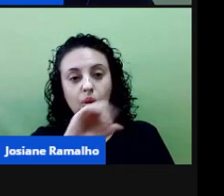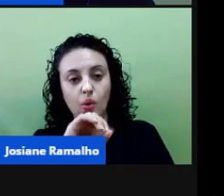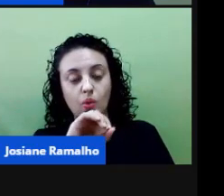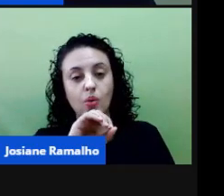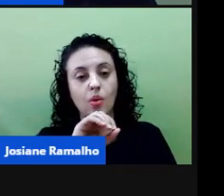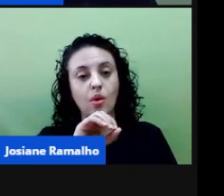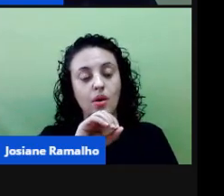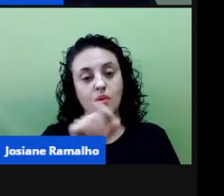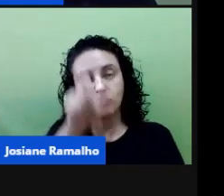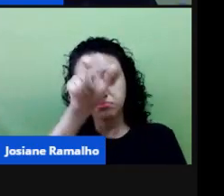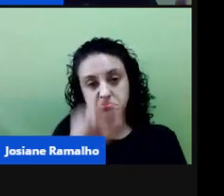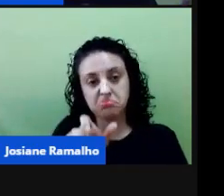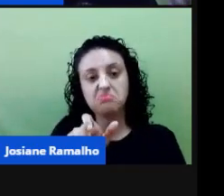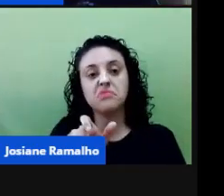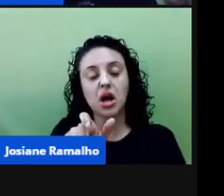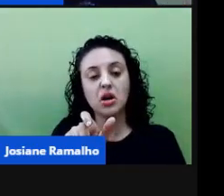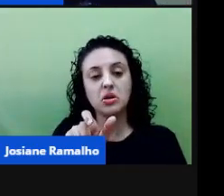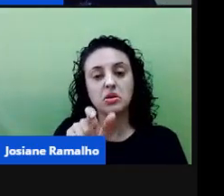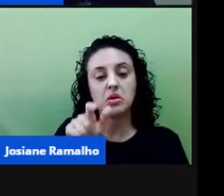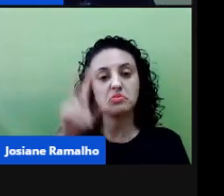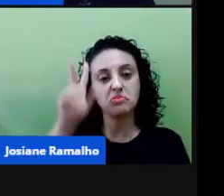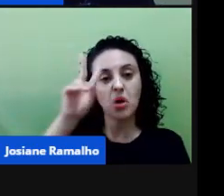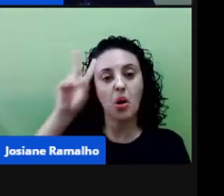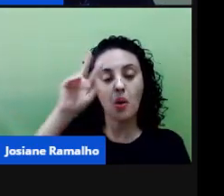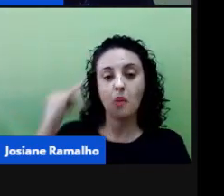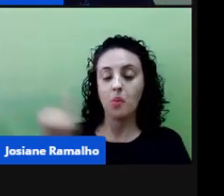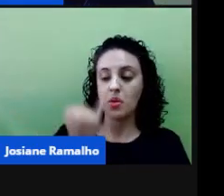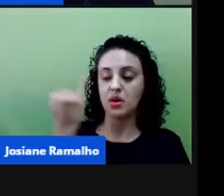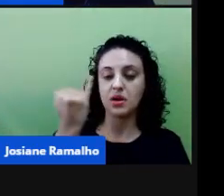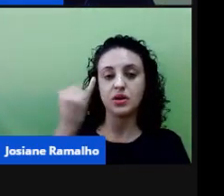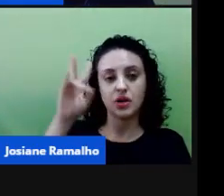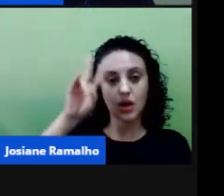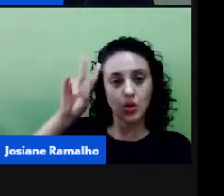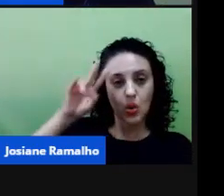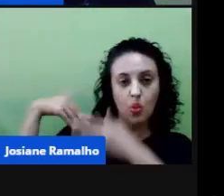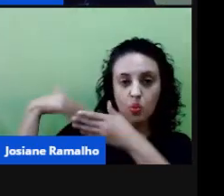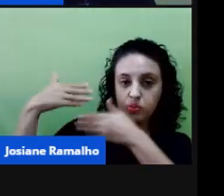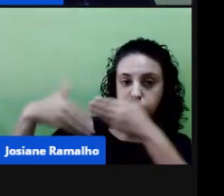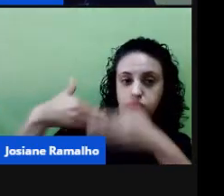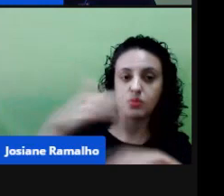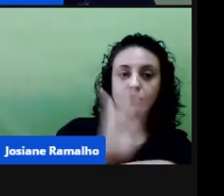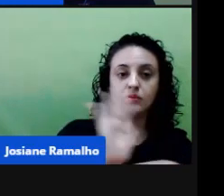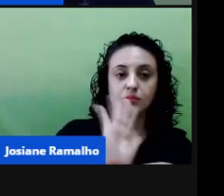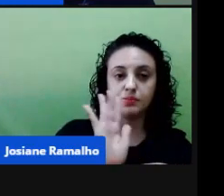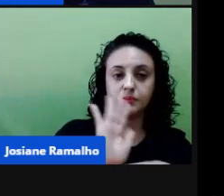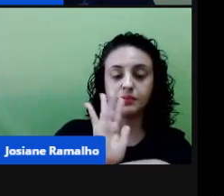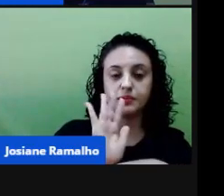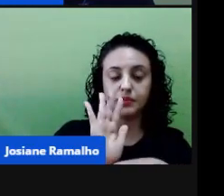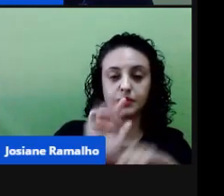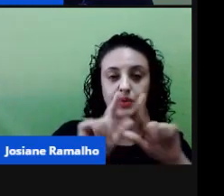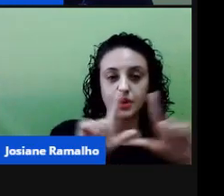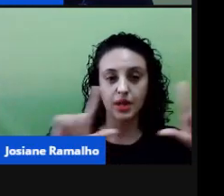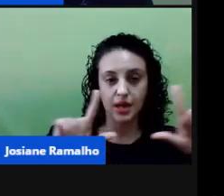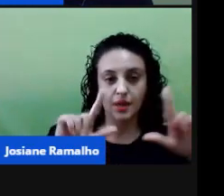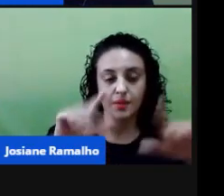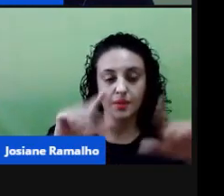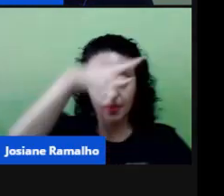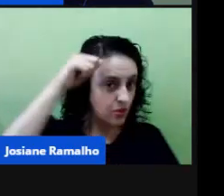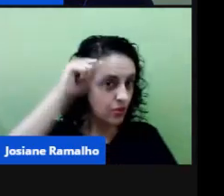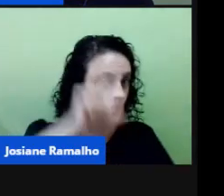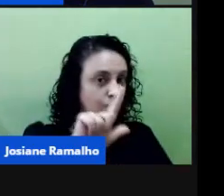do Sul. E por conta dessa experiência dos cinejornais, ele chegou a